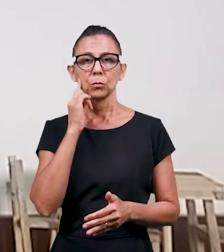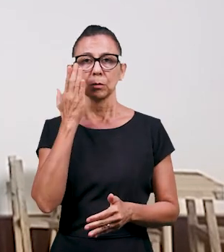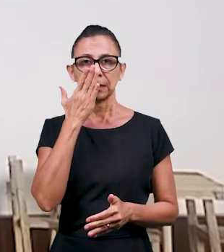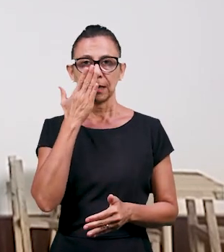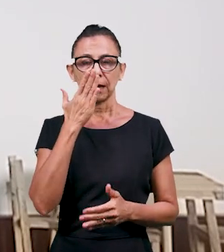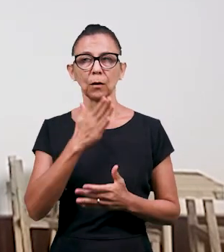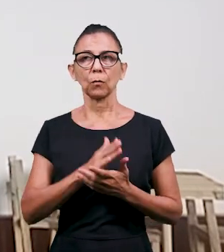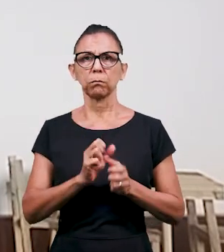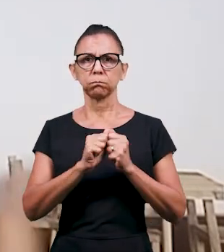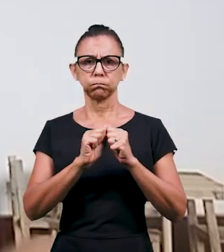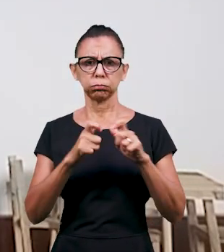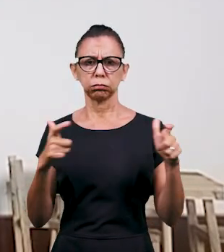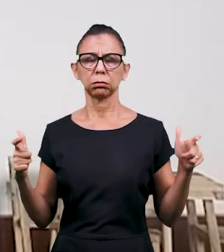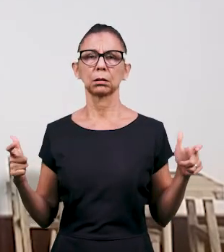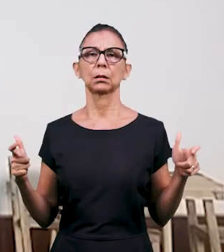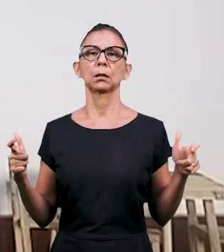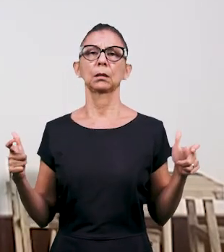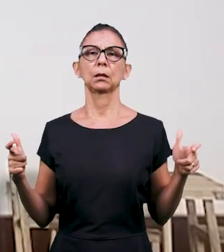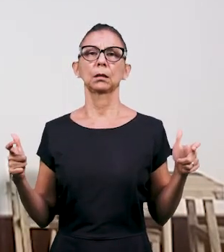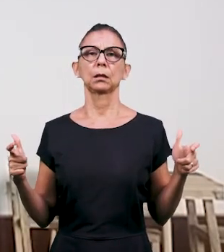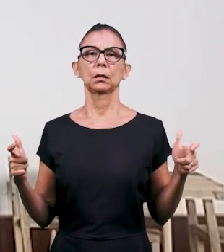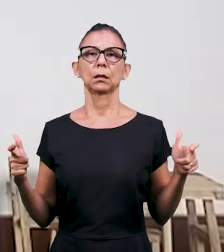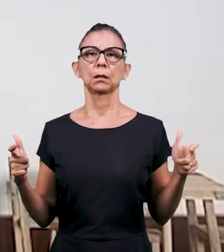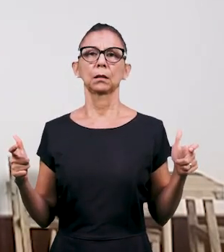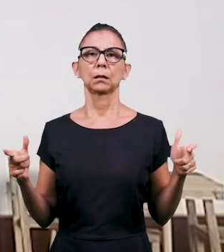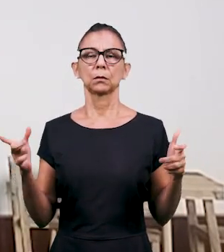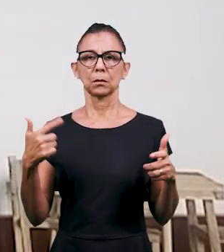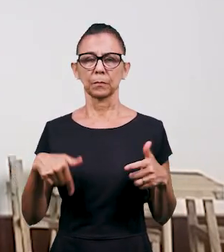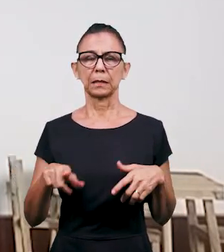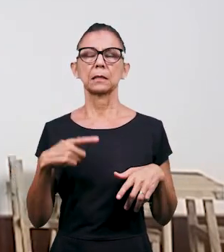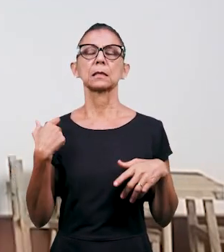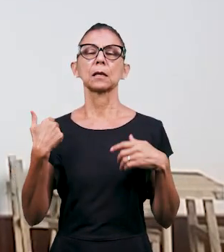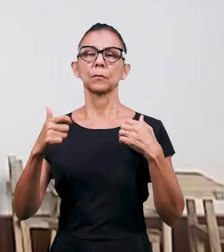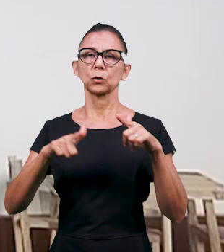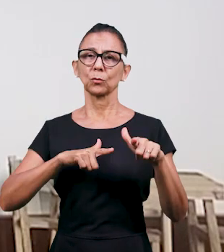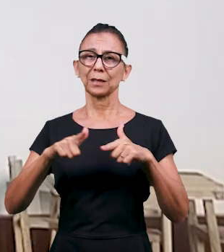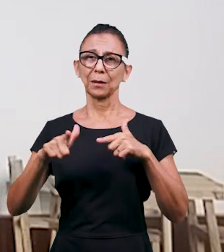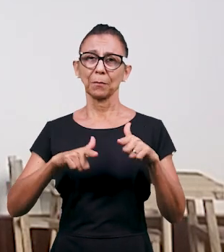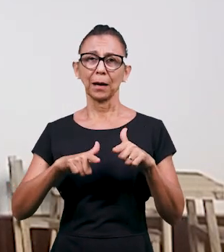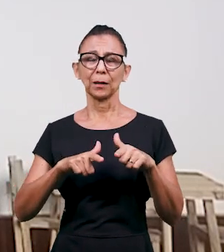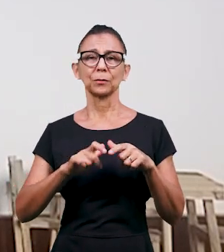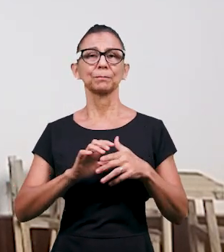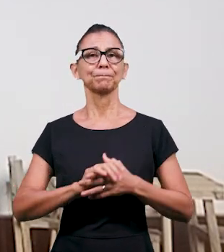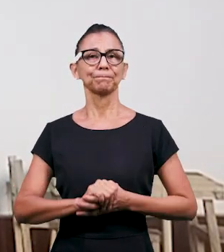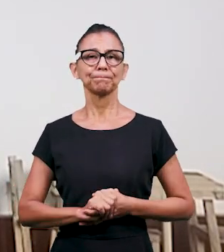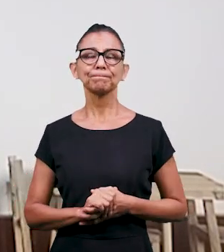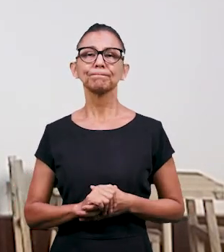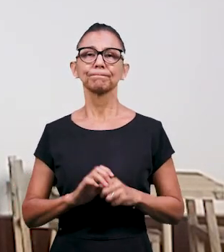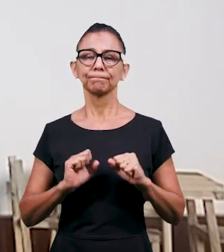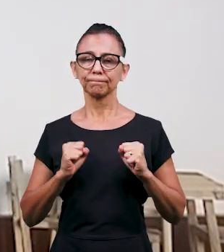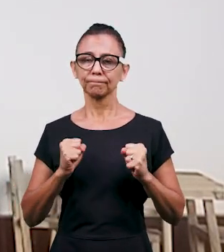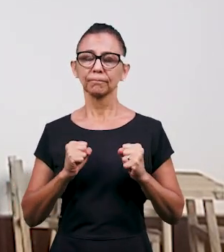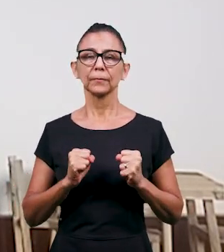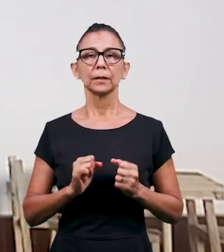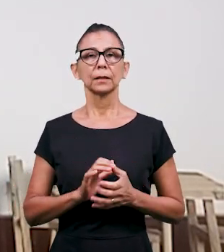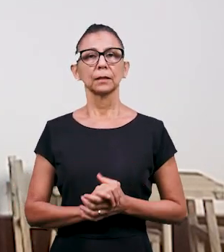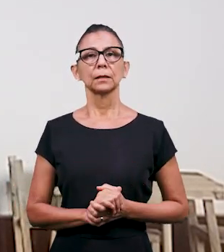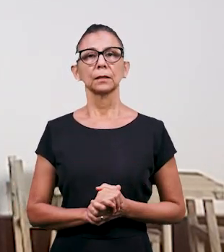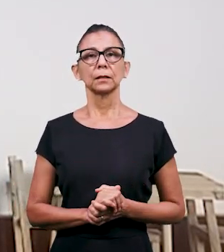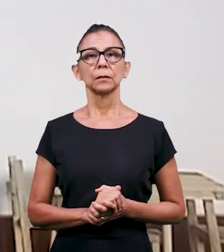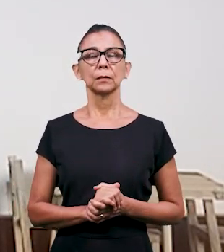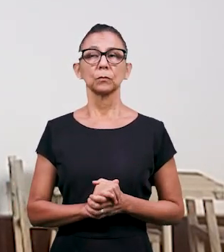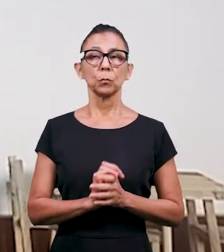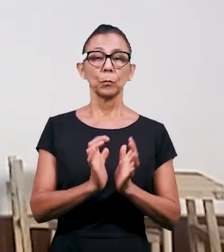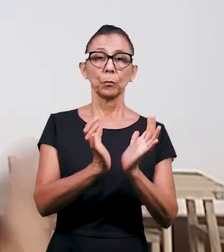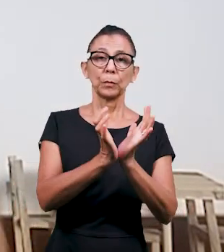né? E nós precisamos de um trabalho muito mais efetivo. Não que para as outras nós não precisamos, mas, por exemplo, para o surdo cego,